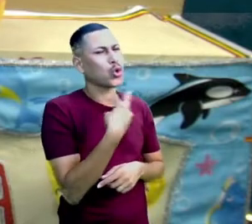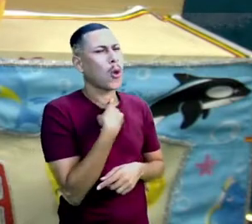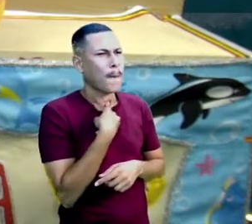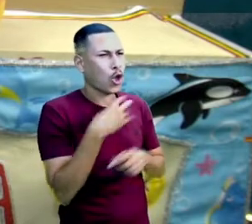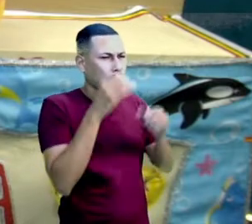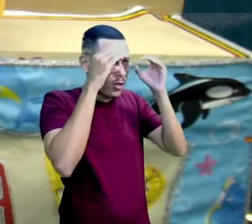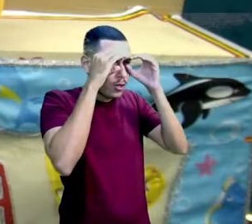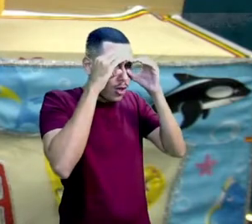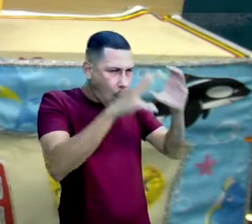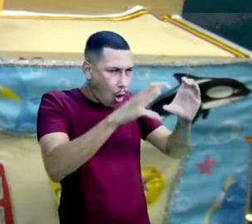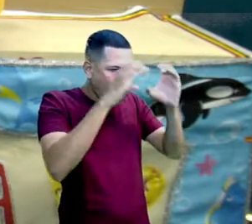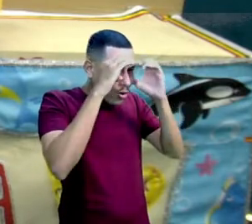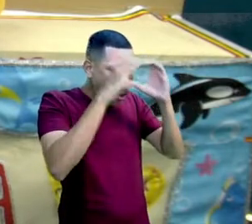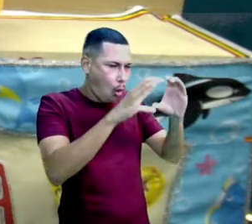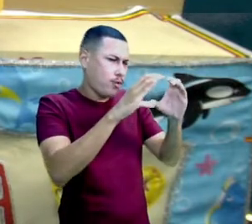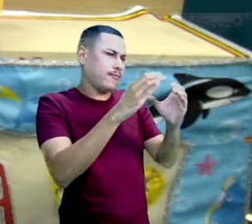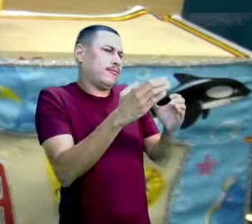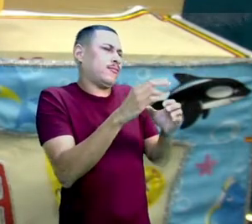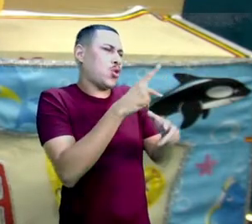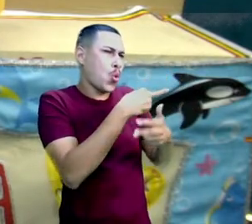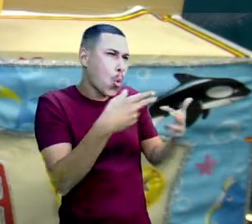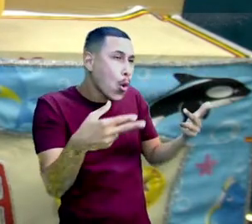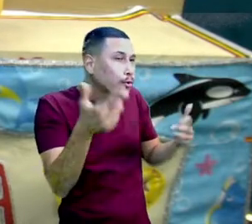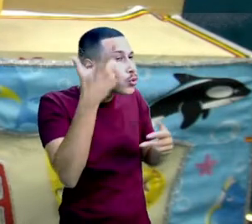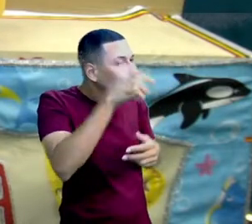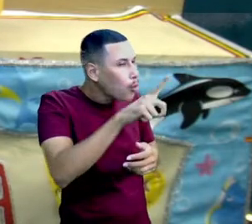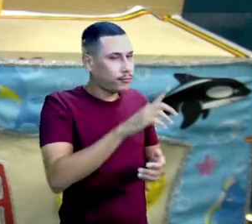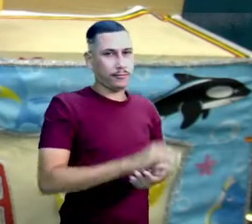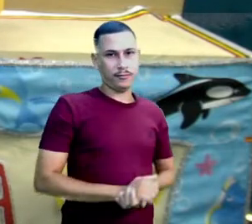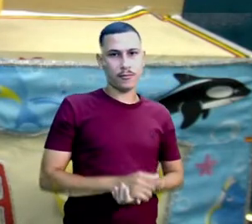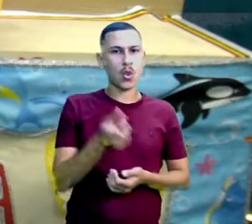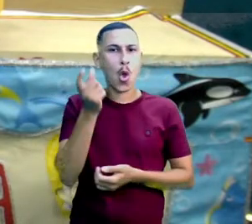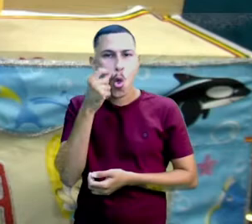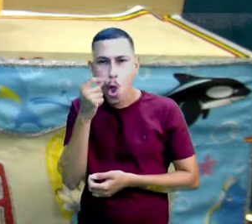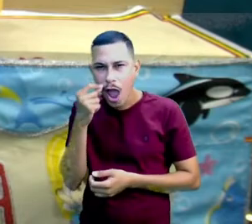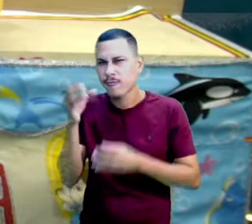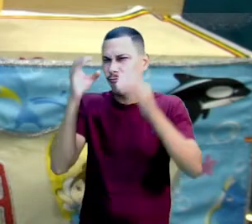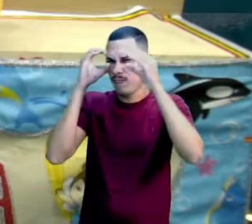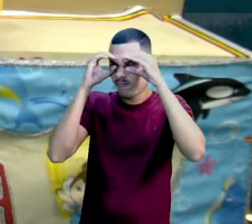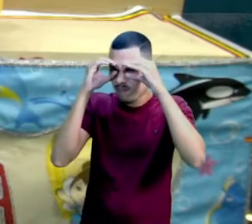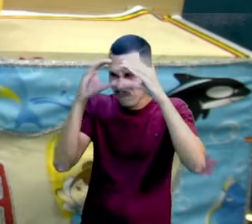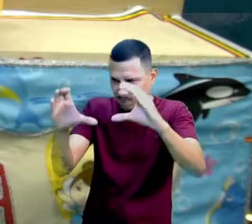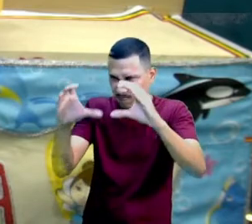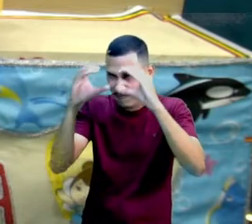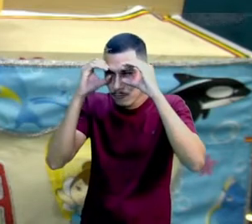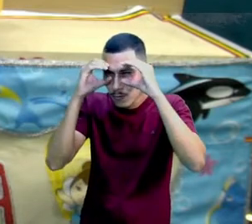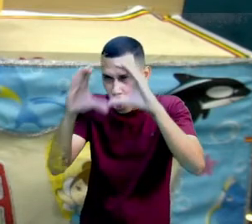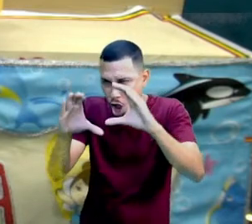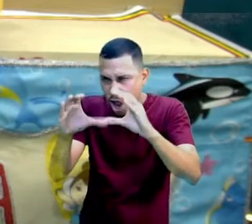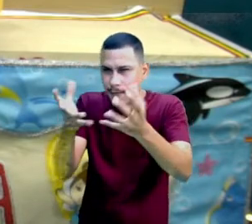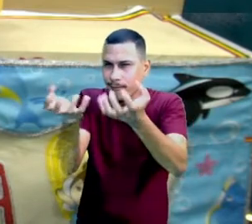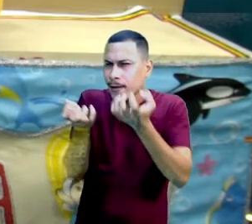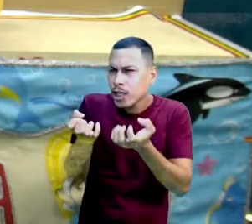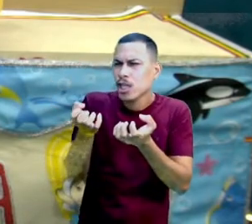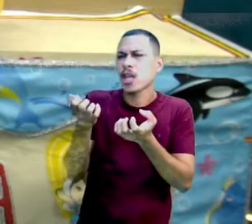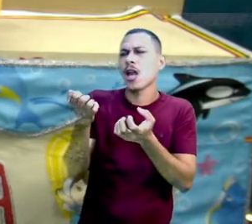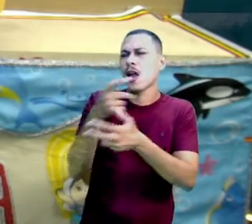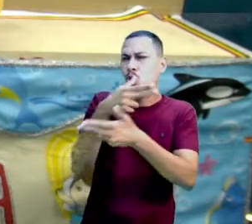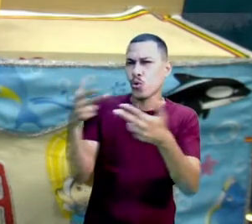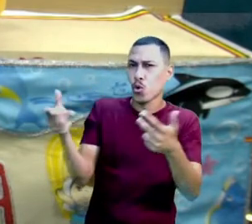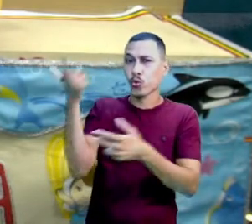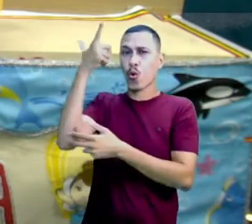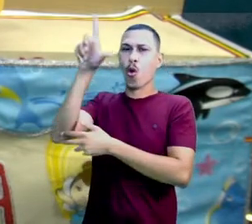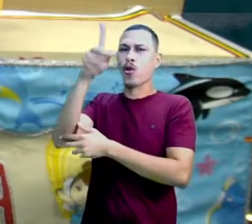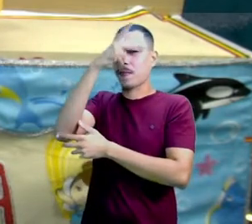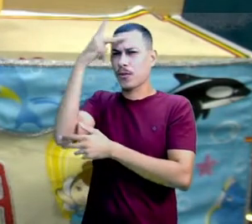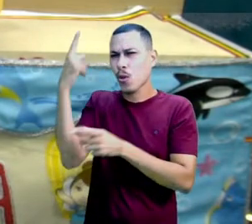dos outros. Não é isso? E ele era muito ambicioso, ele queria só o que não era dele. Porque